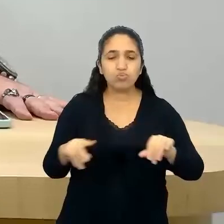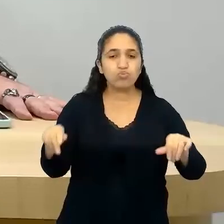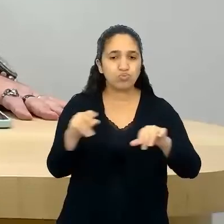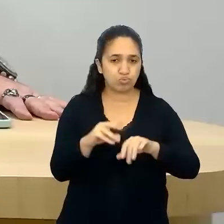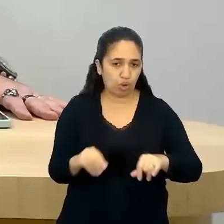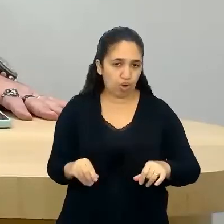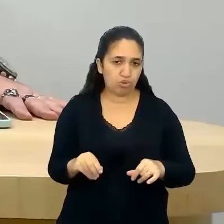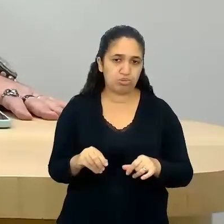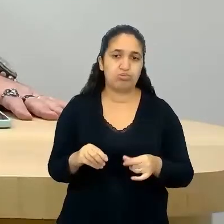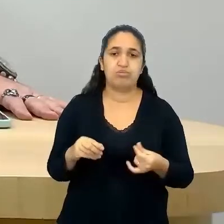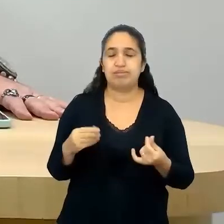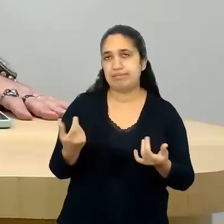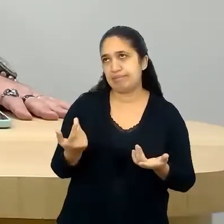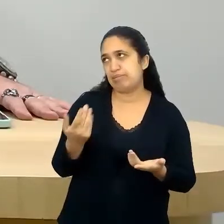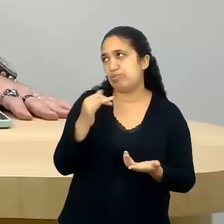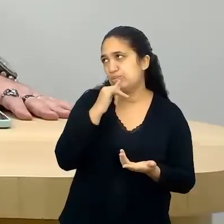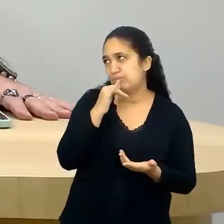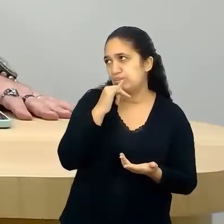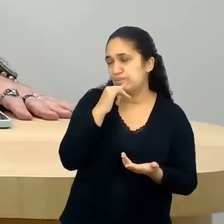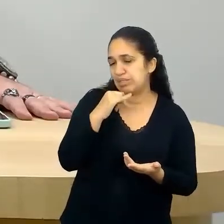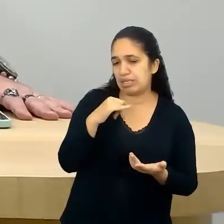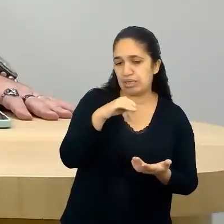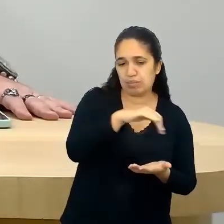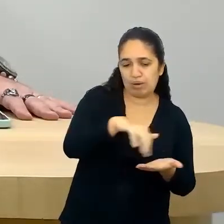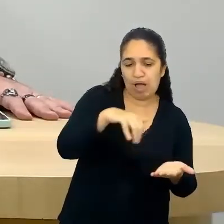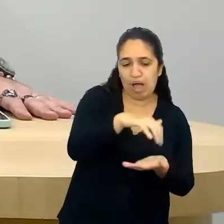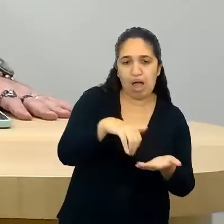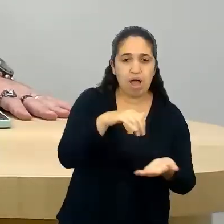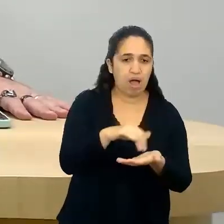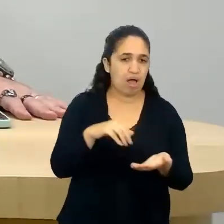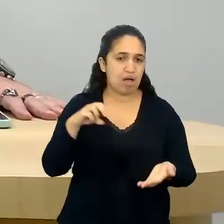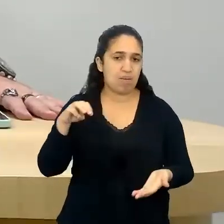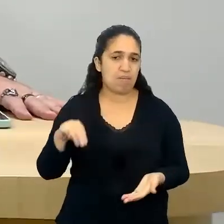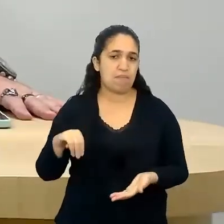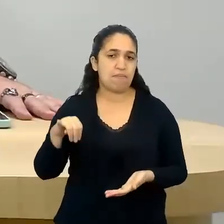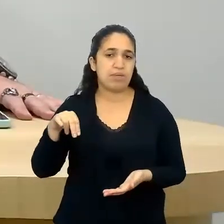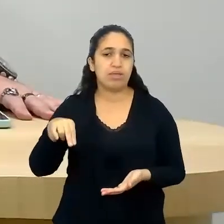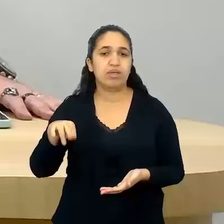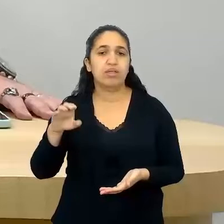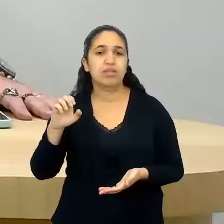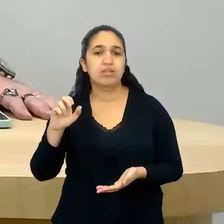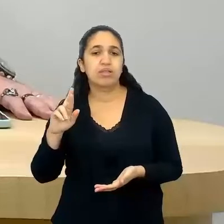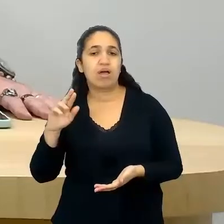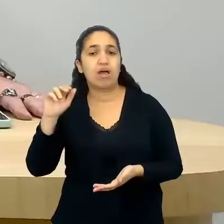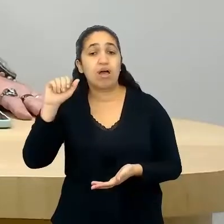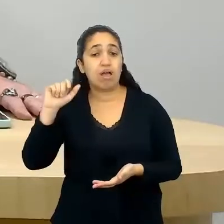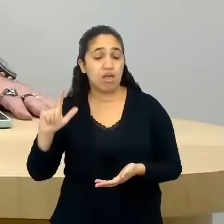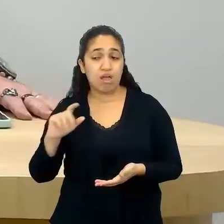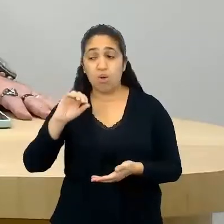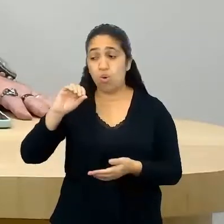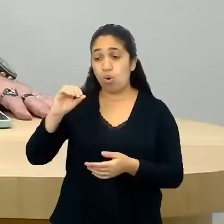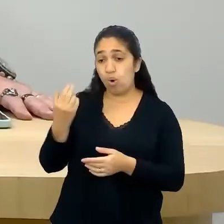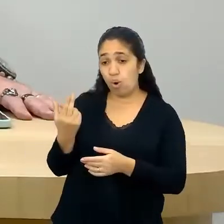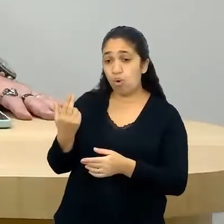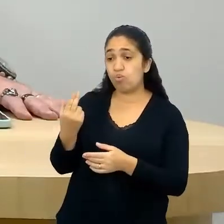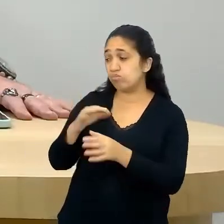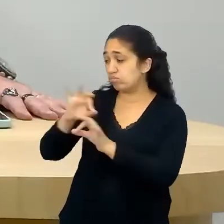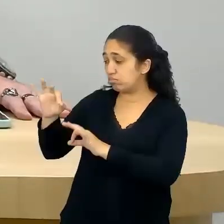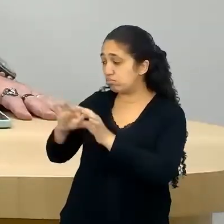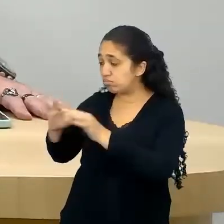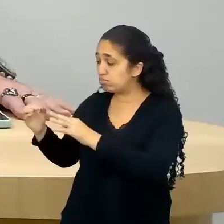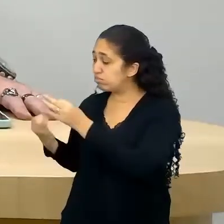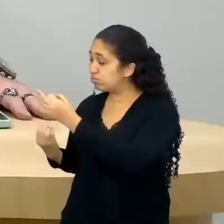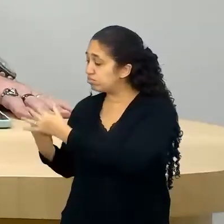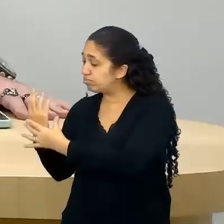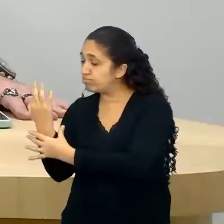por exemplo, a retirada aí de jazidas minerais ou se vale a pena fazer uma produção agrícola aí. Então,